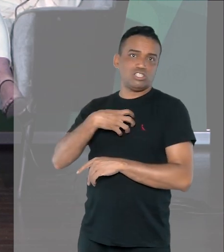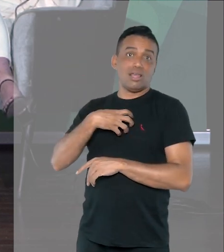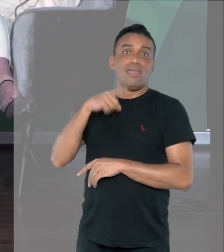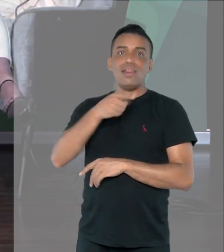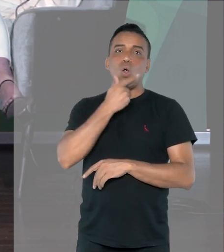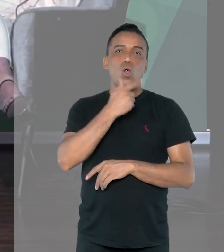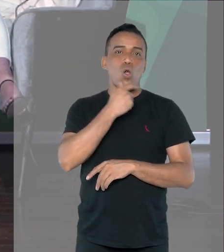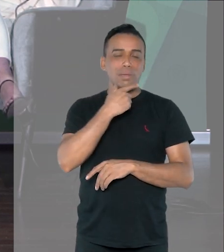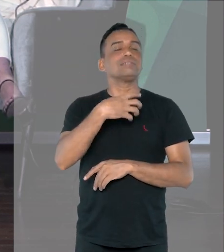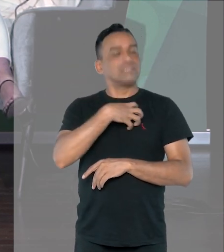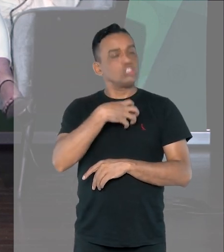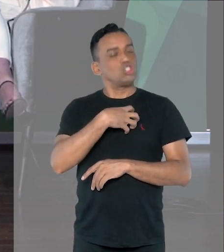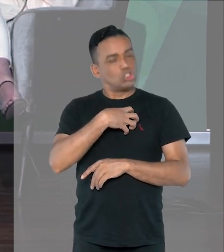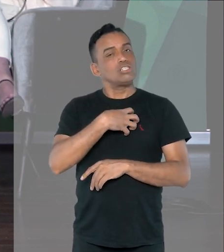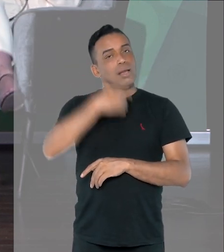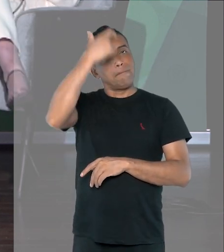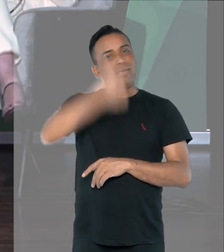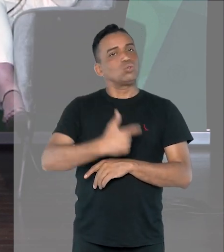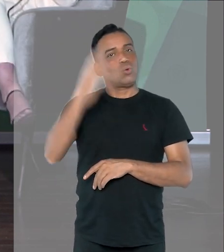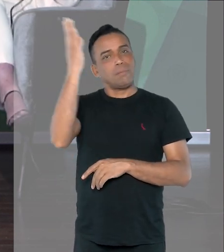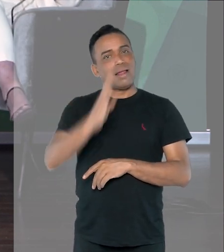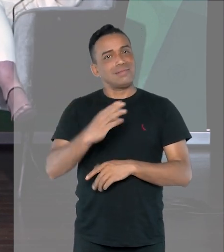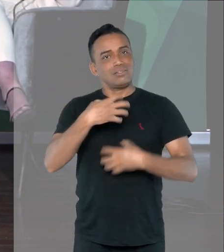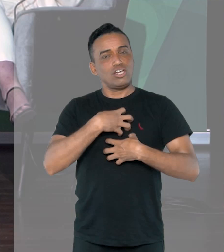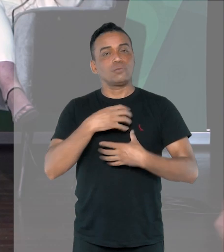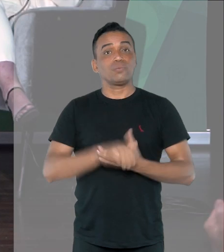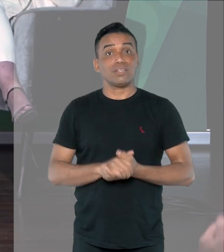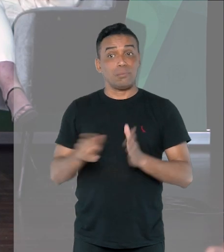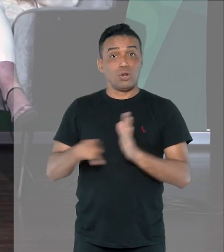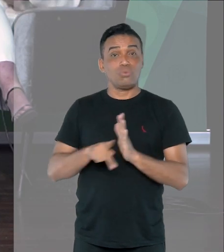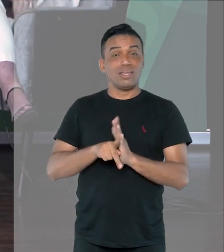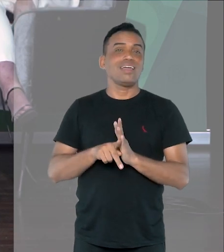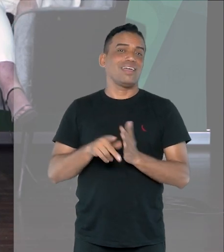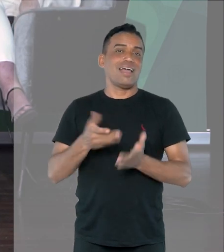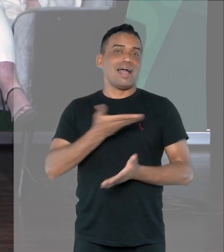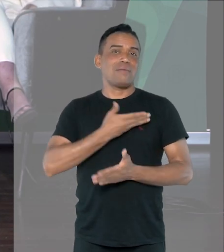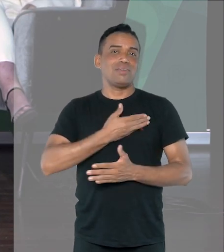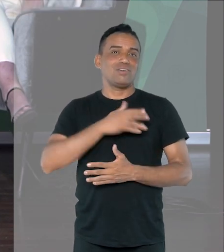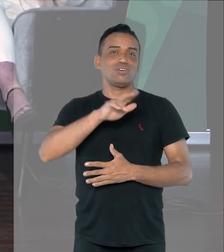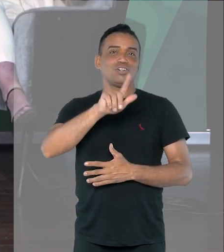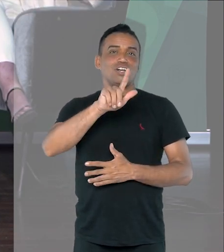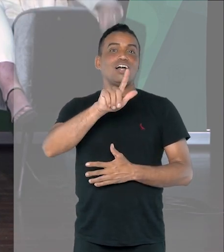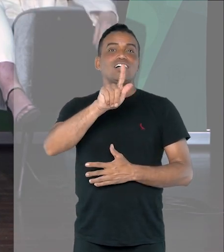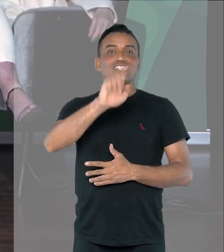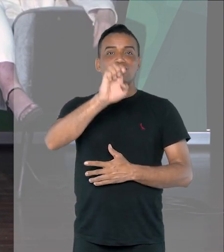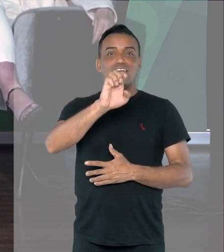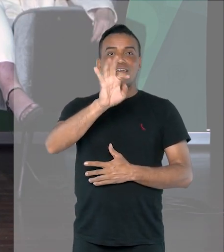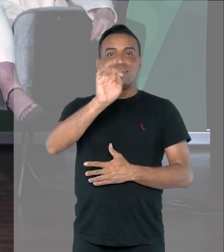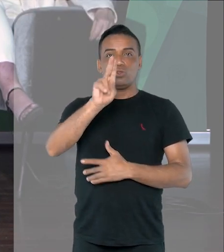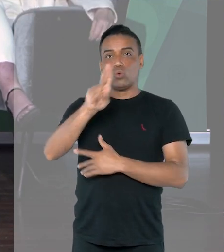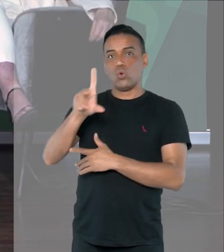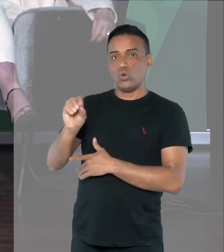ele se torna muito amigo do Getúlio. É muito engraçado. Se me permite aqui, inclusive, desse pedaço, esse texto está